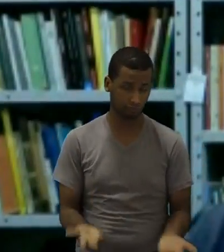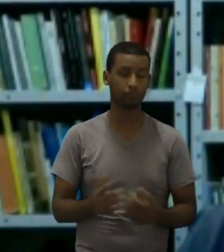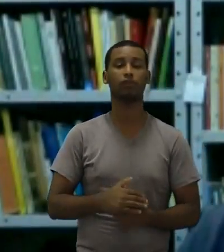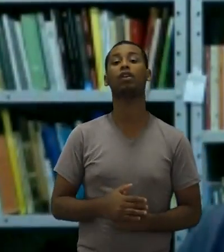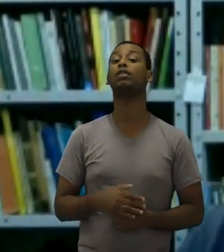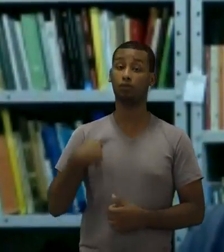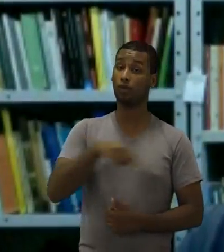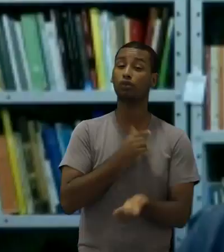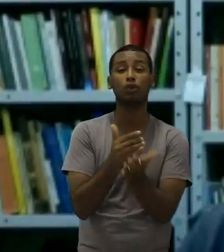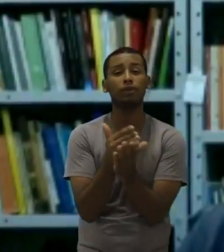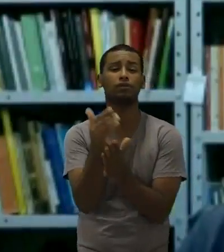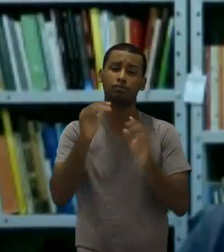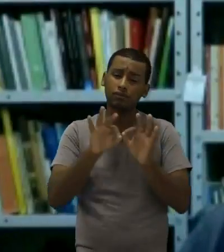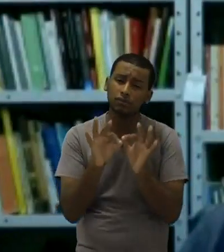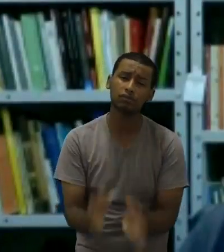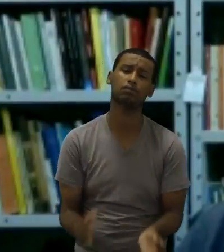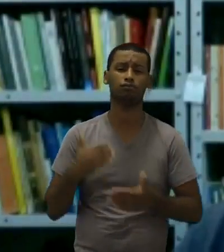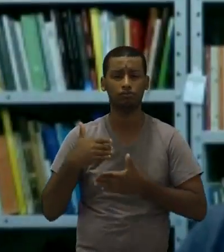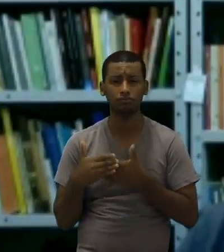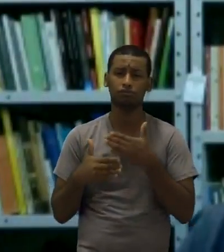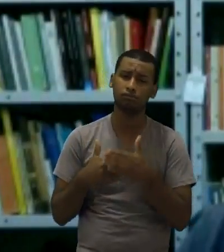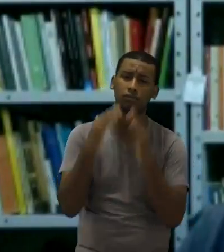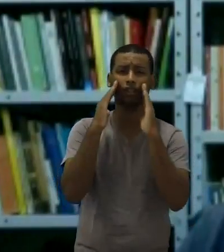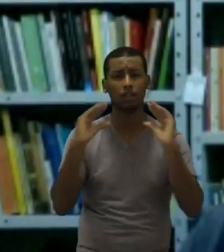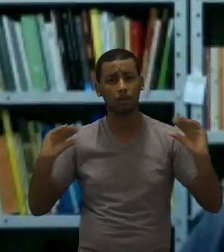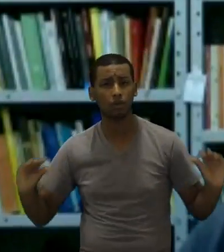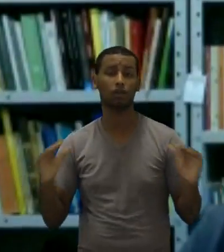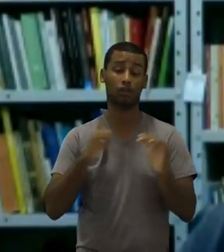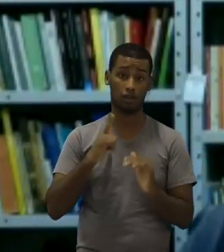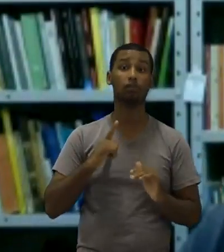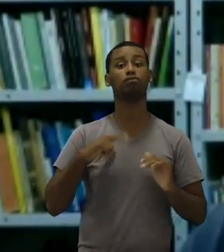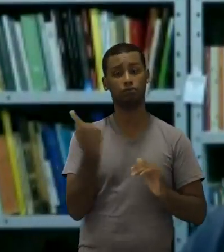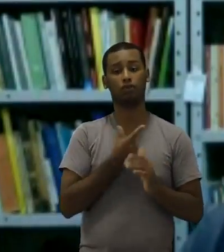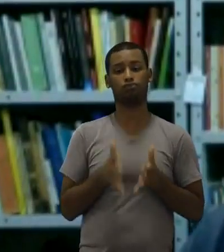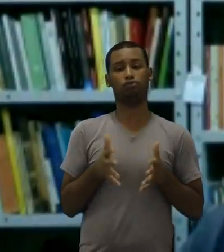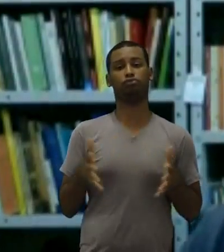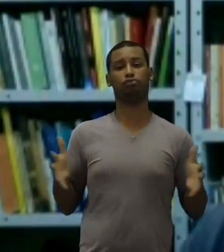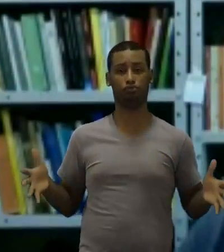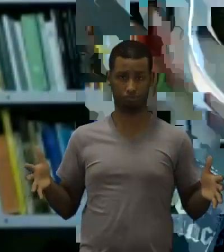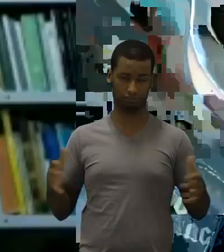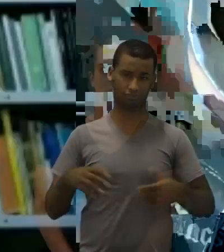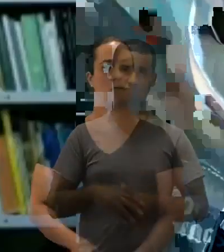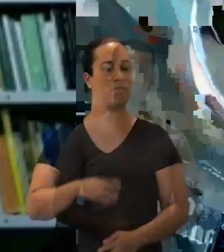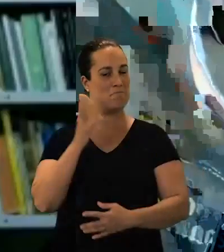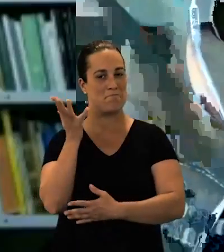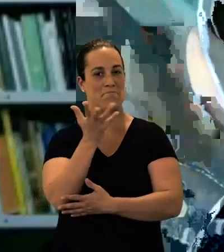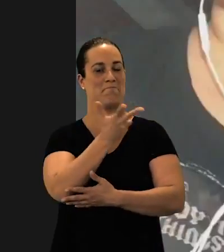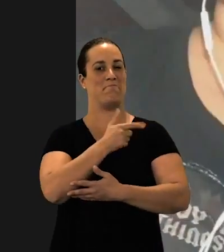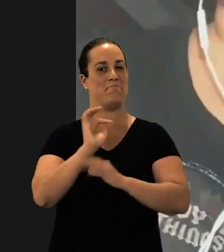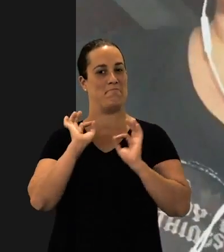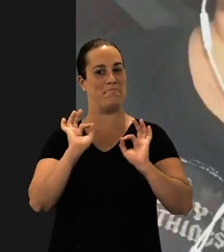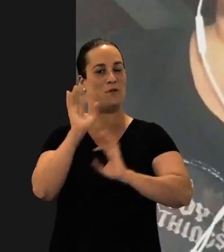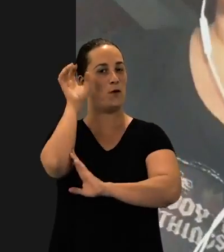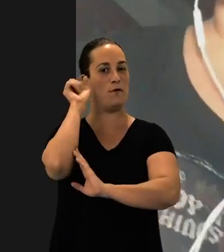nós começamos de uma maneira muito simples, tranquila, os assuntos, estamos crescendo aos poucos. Maravilhoso ouvir isso de